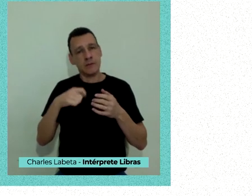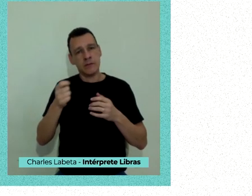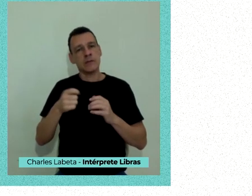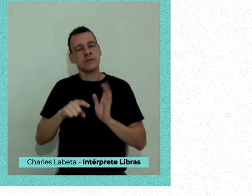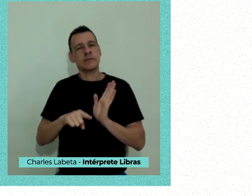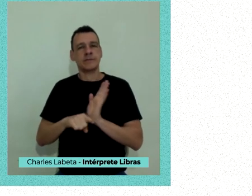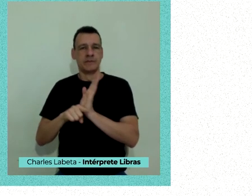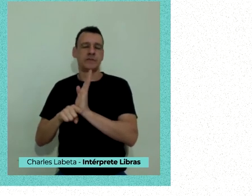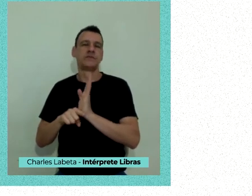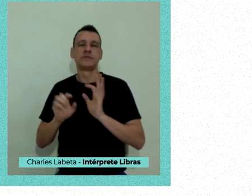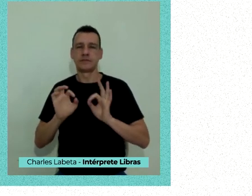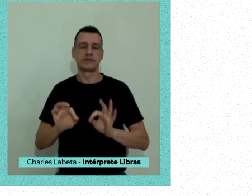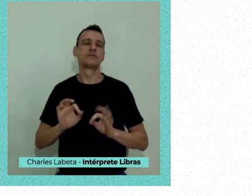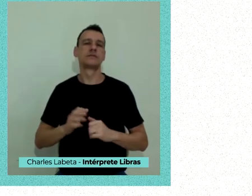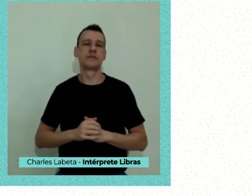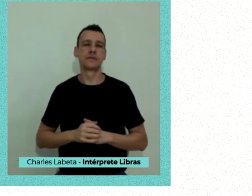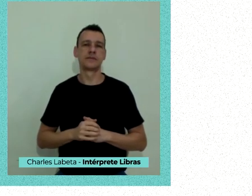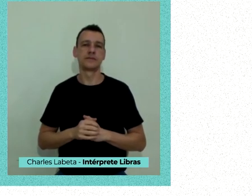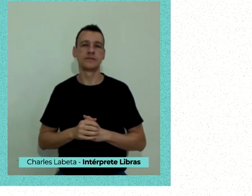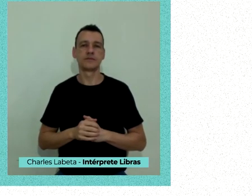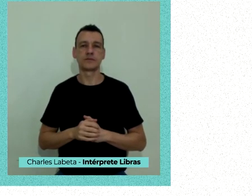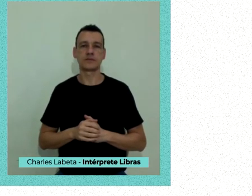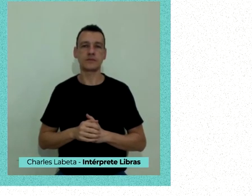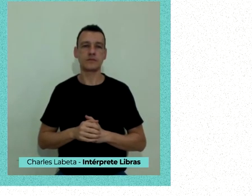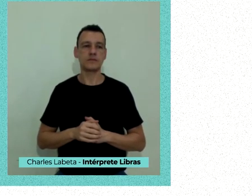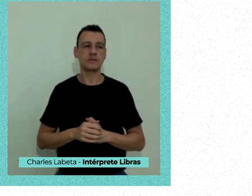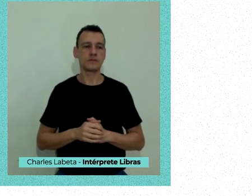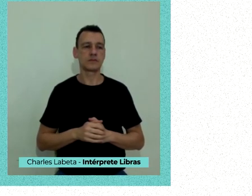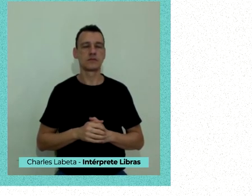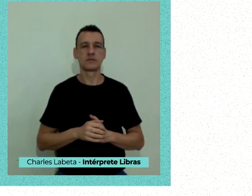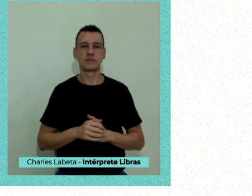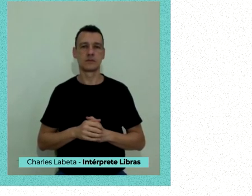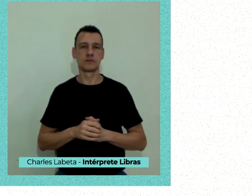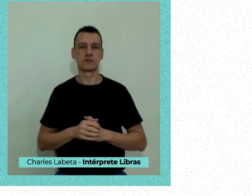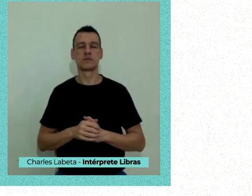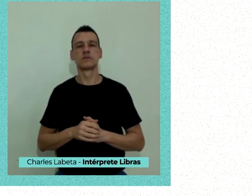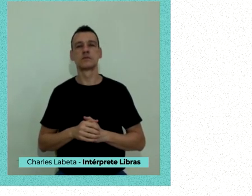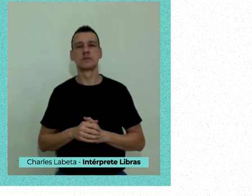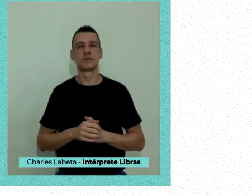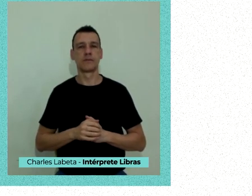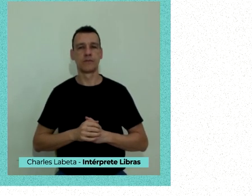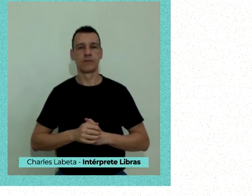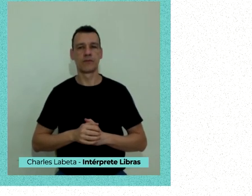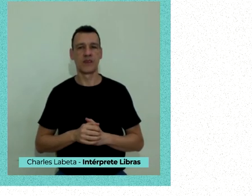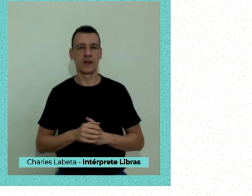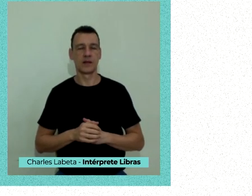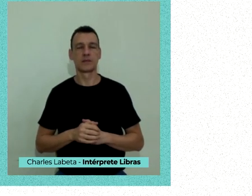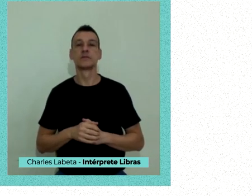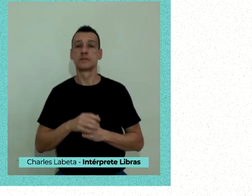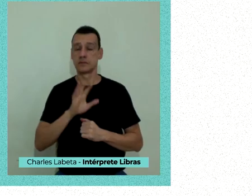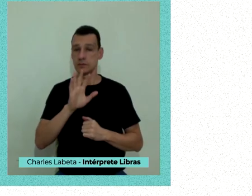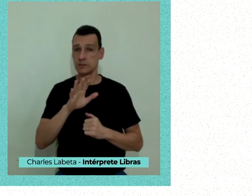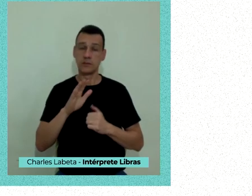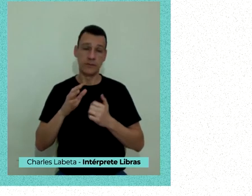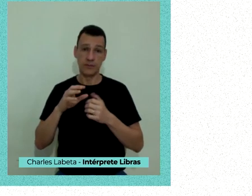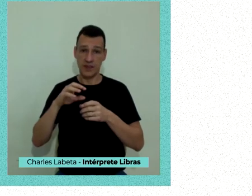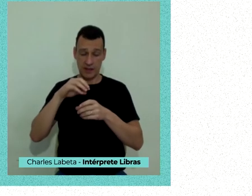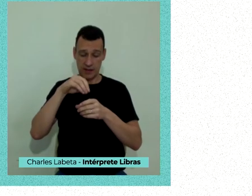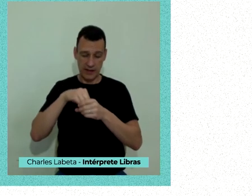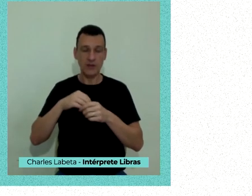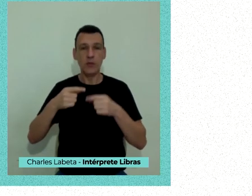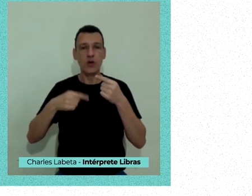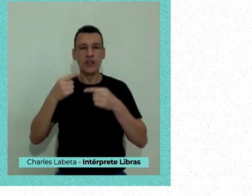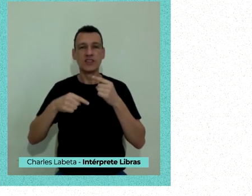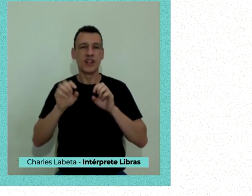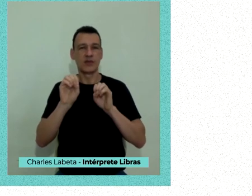E na escola atual, no projeto que se estabelece a partir da política de educação especial na perspectiva